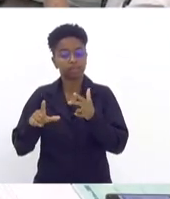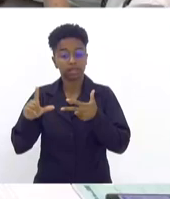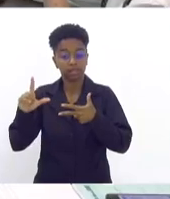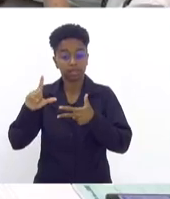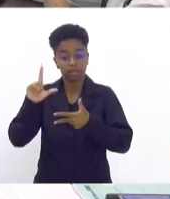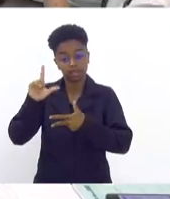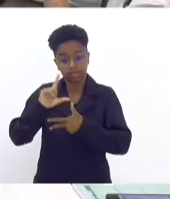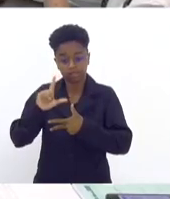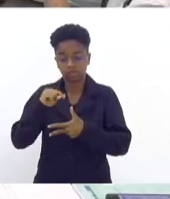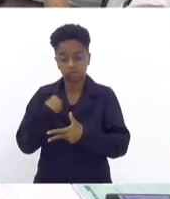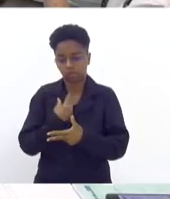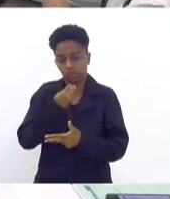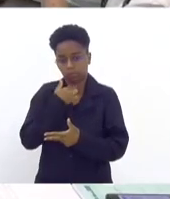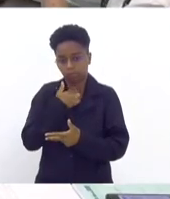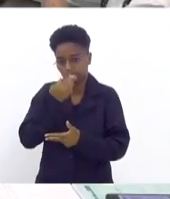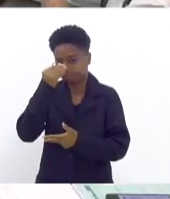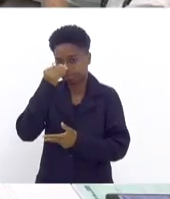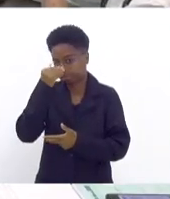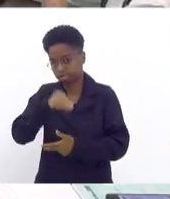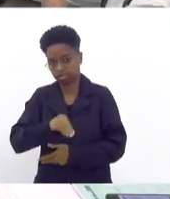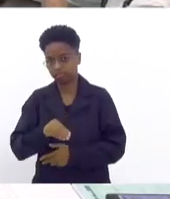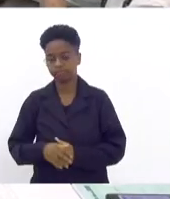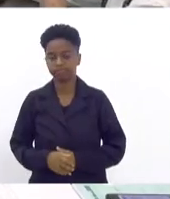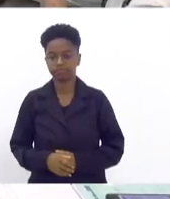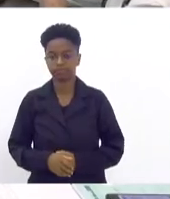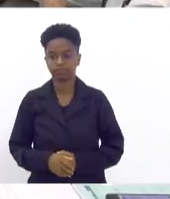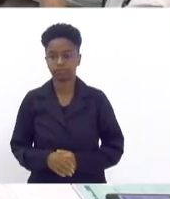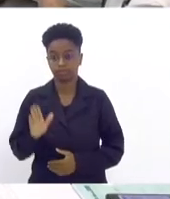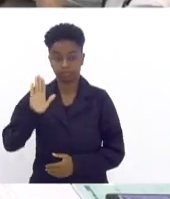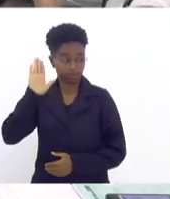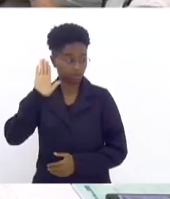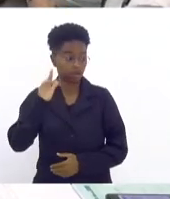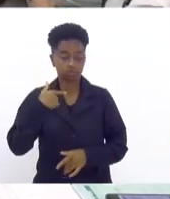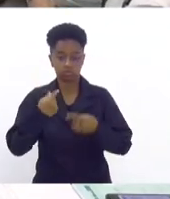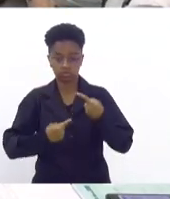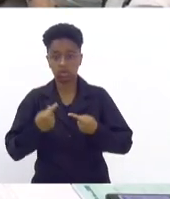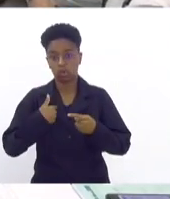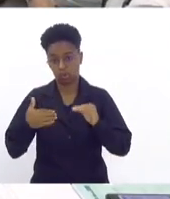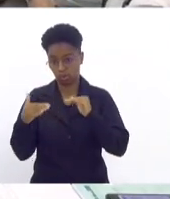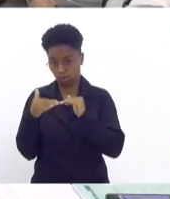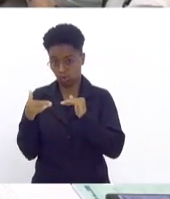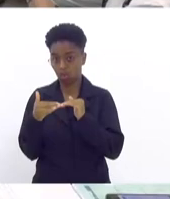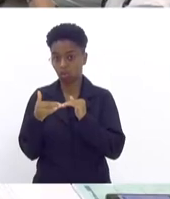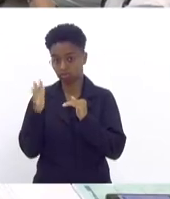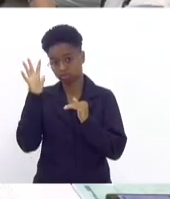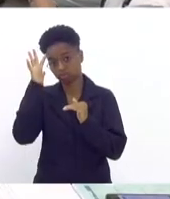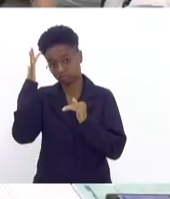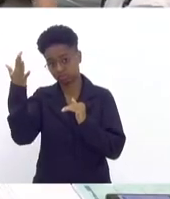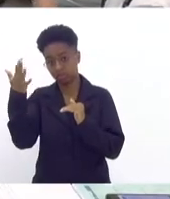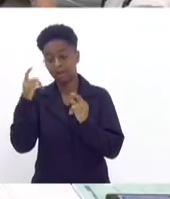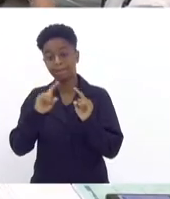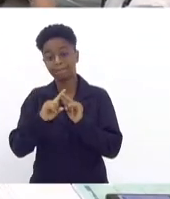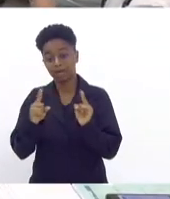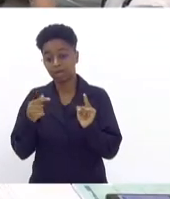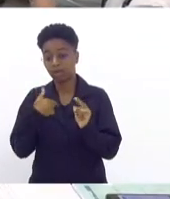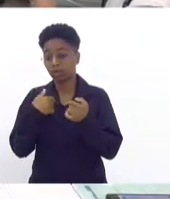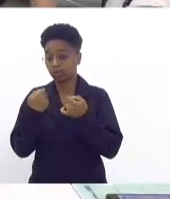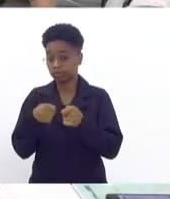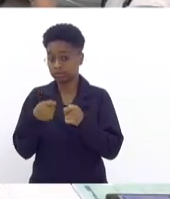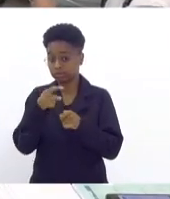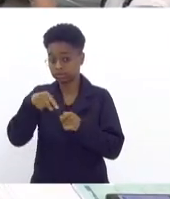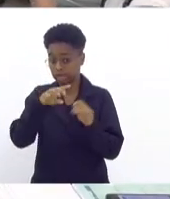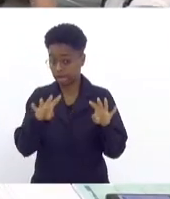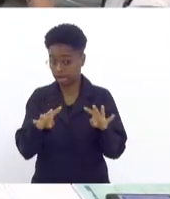Para discutir. Deputado Carlos Mink. Eu quero dizer que eu concordo com essa solução, mas eu quero chamar a